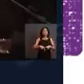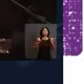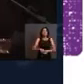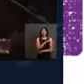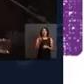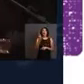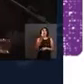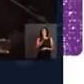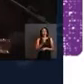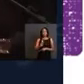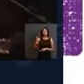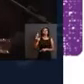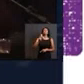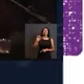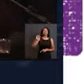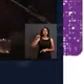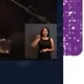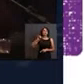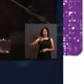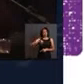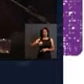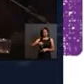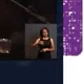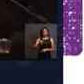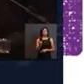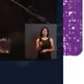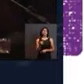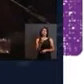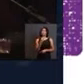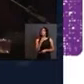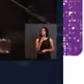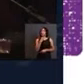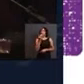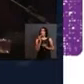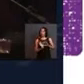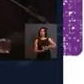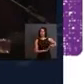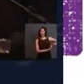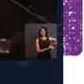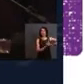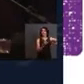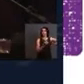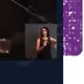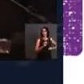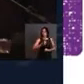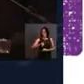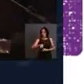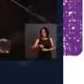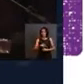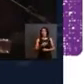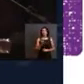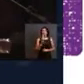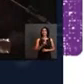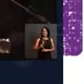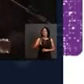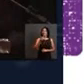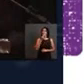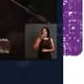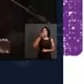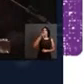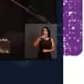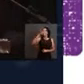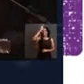bem geridos e muito bem aproveitados para se converterem em bons resultados de aprendizagem.